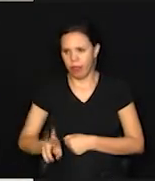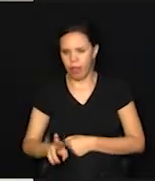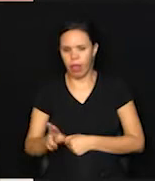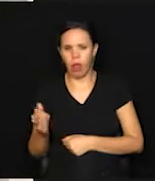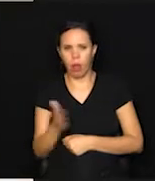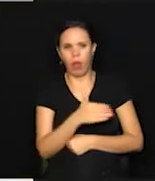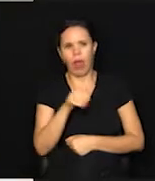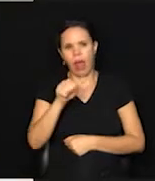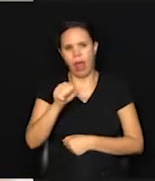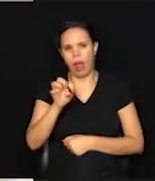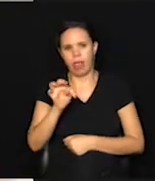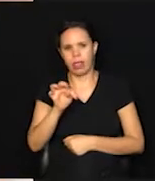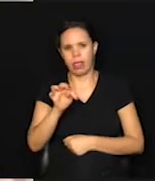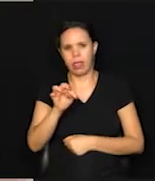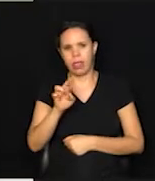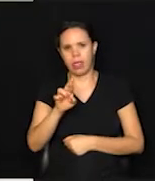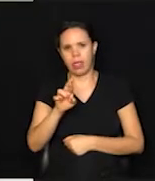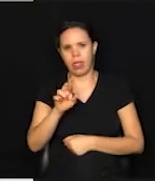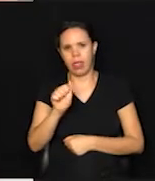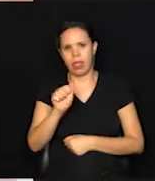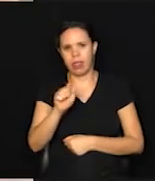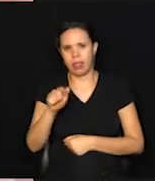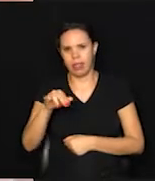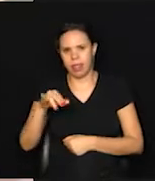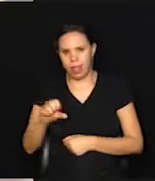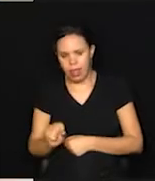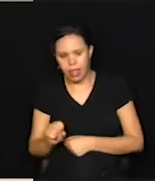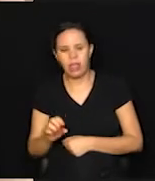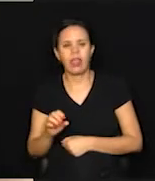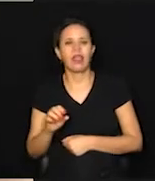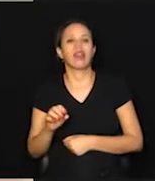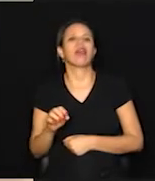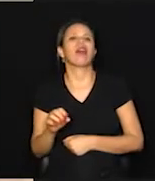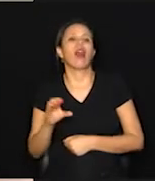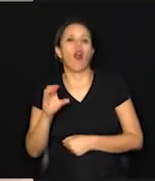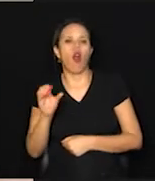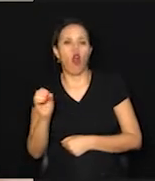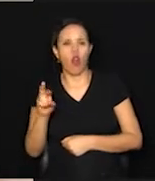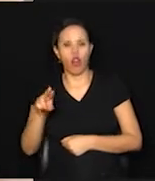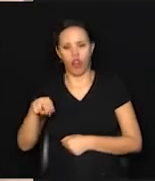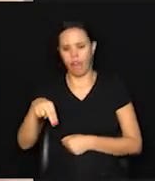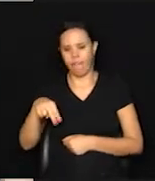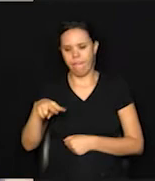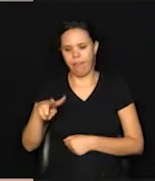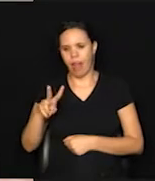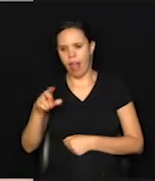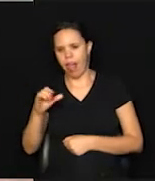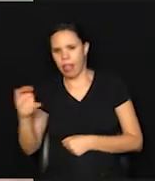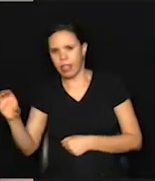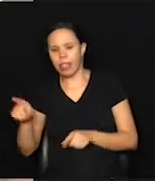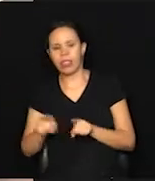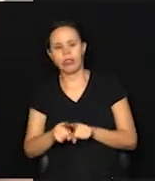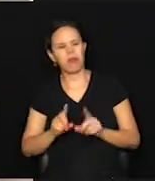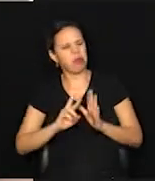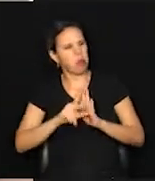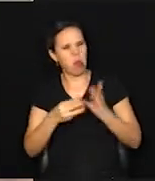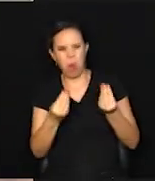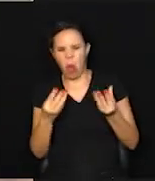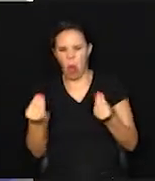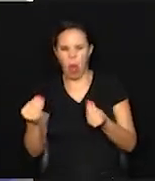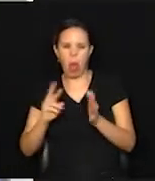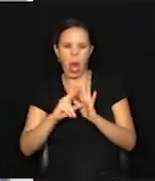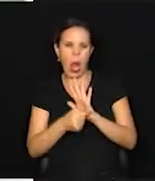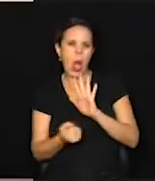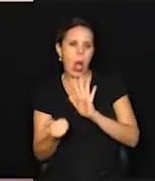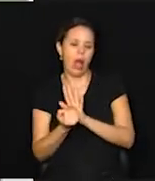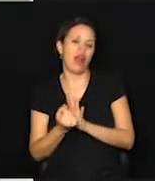a vacina da Coronavac, a vacina da Sinopharm, que nós não dispomos aqui no Brasil, né? As vacinas, a vacina